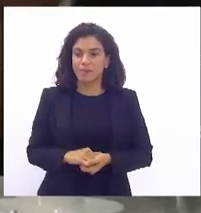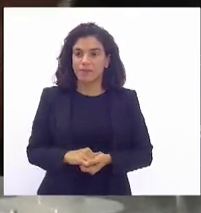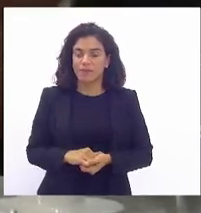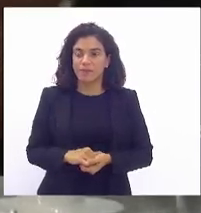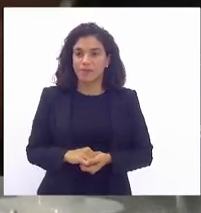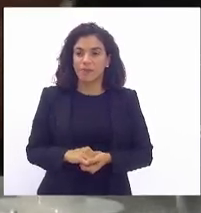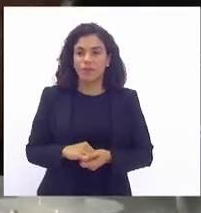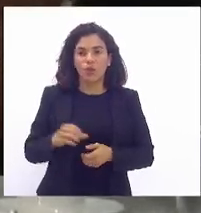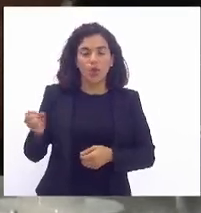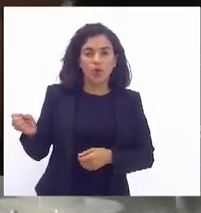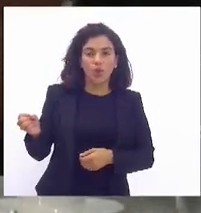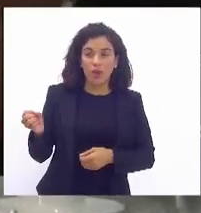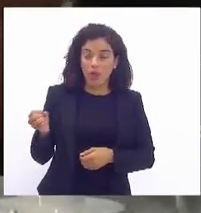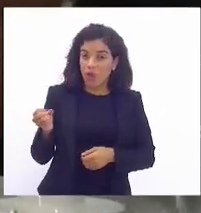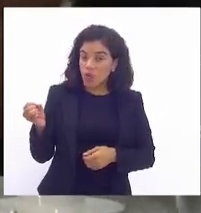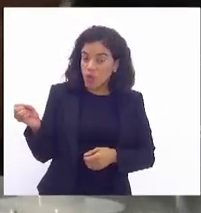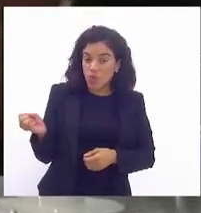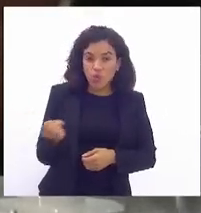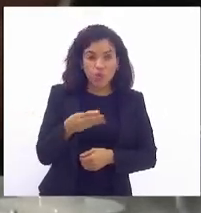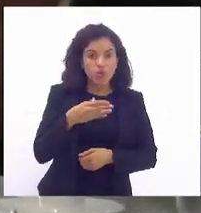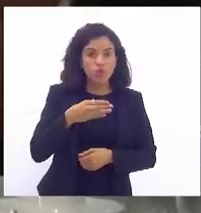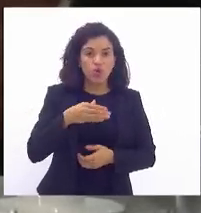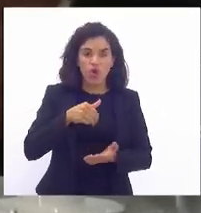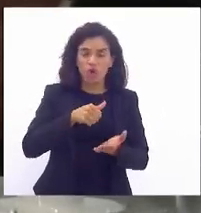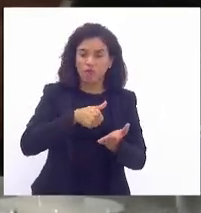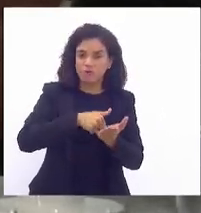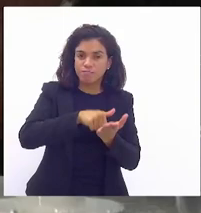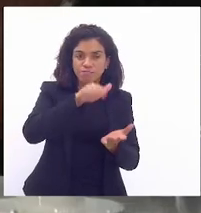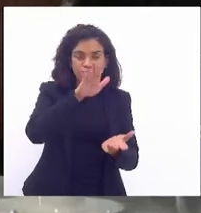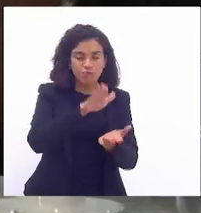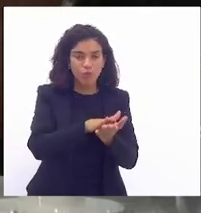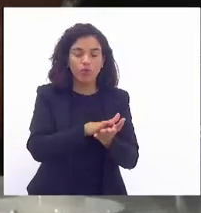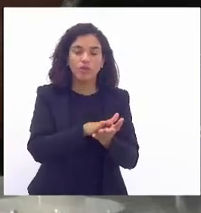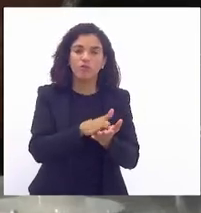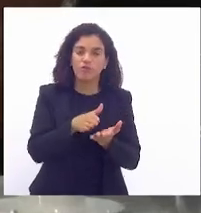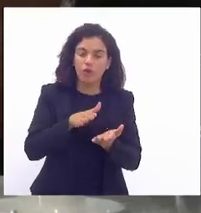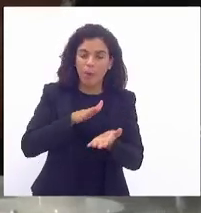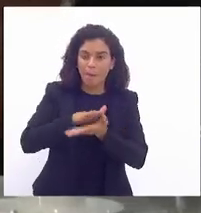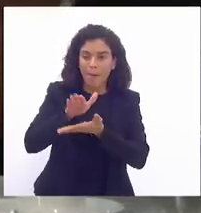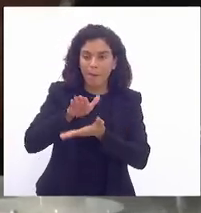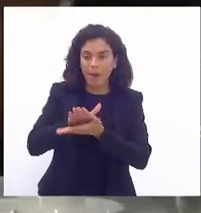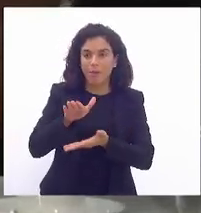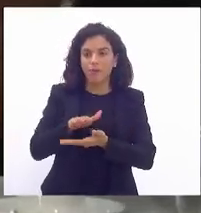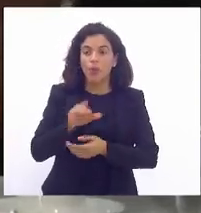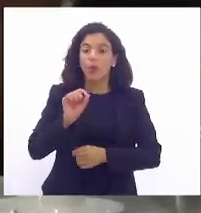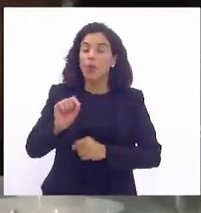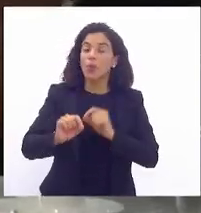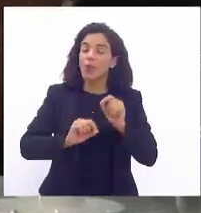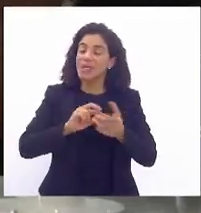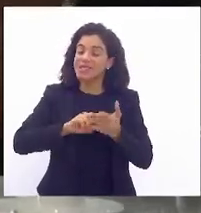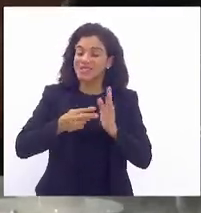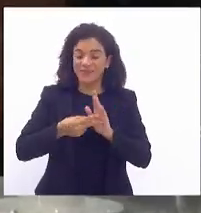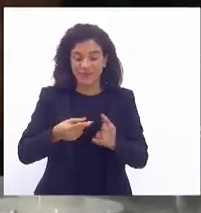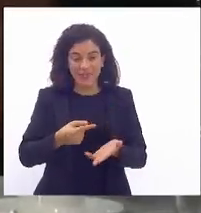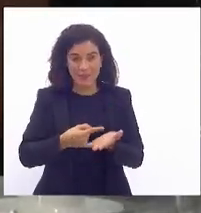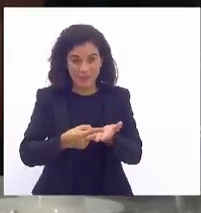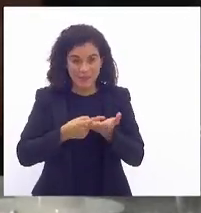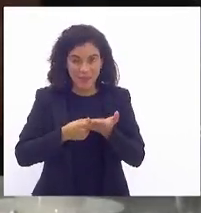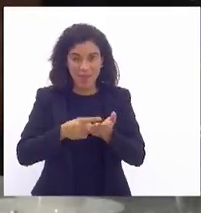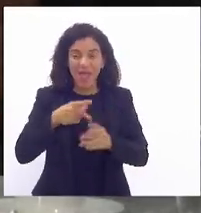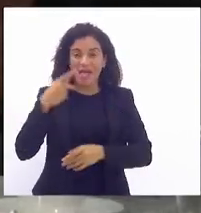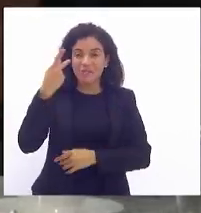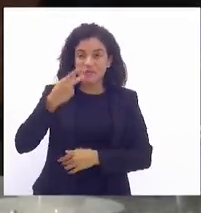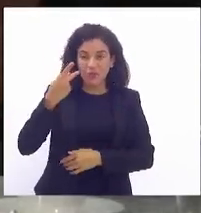novos autos de infração foram lançados recentemente. E o que é o comprometimento? Né? Fora que a Política Nacional dos